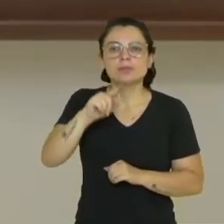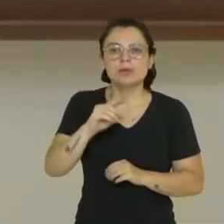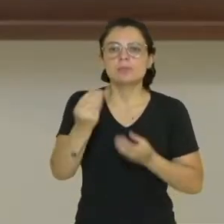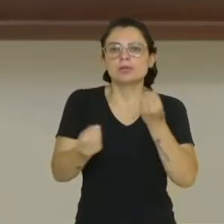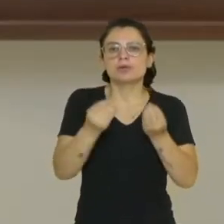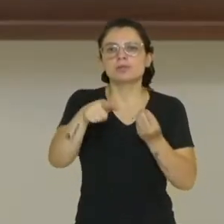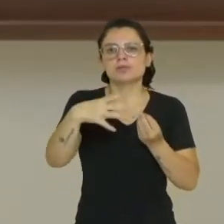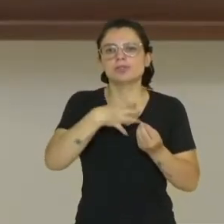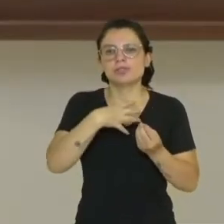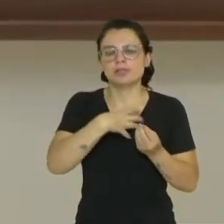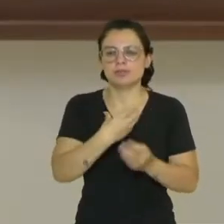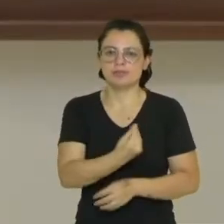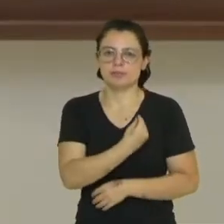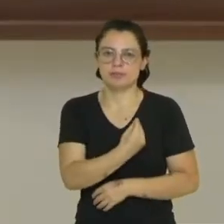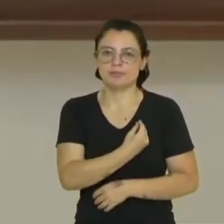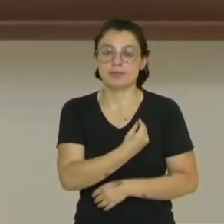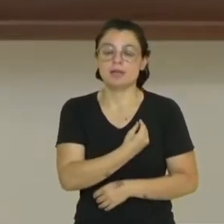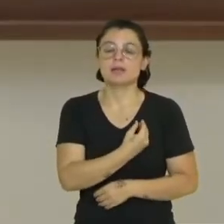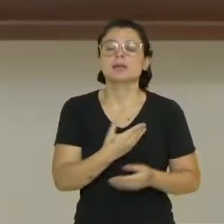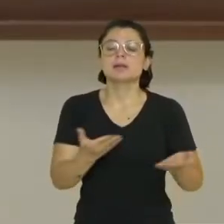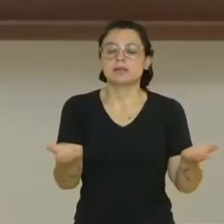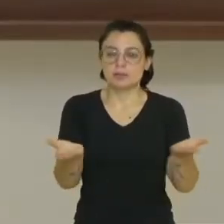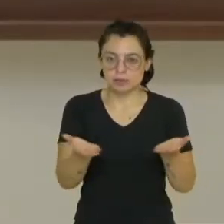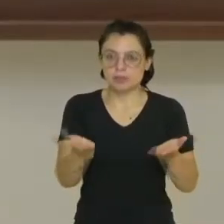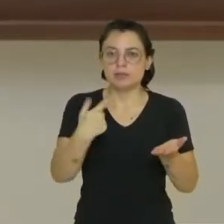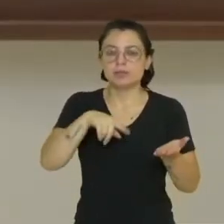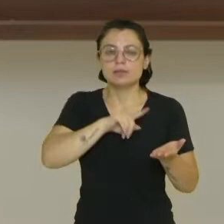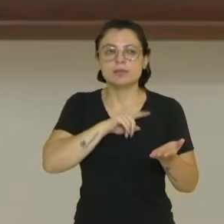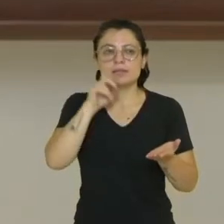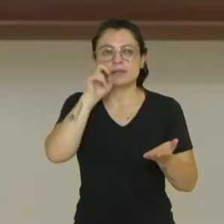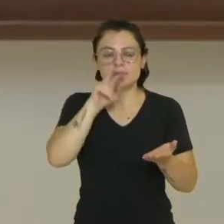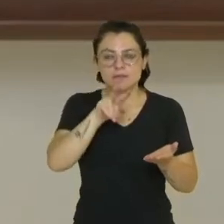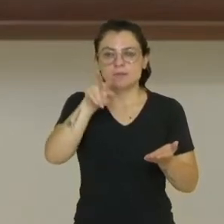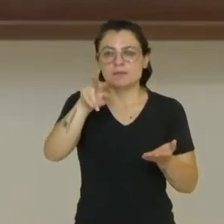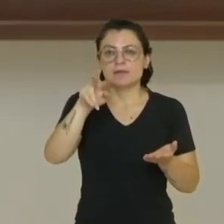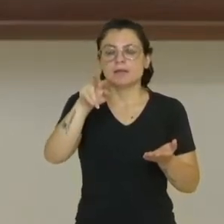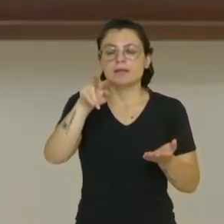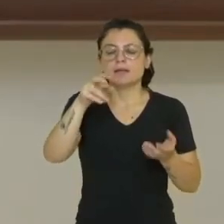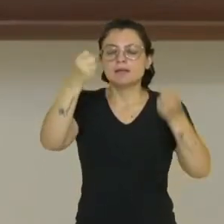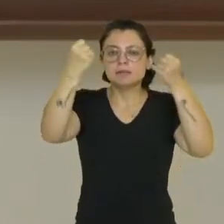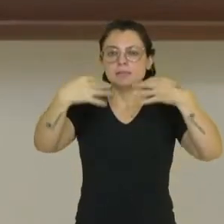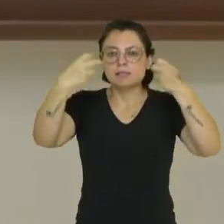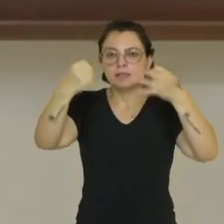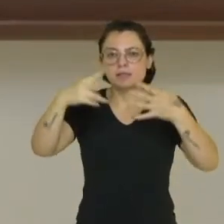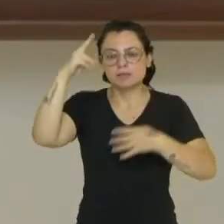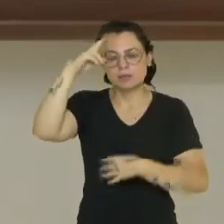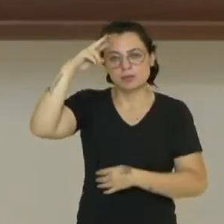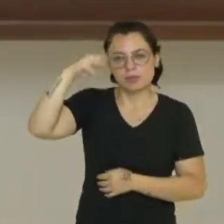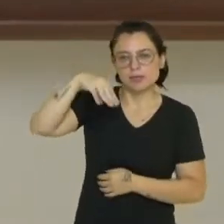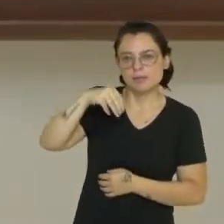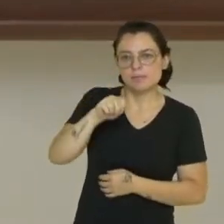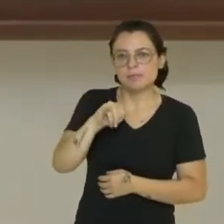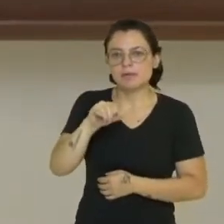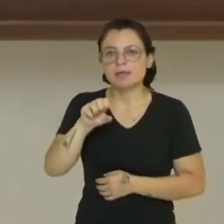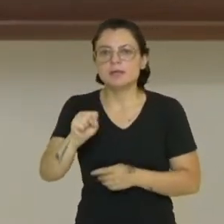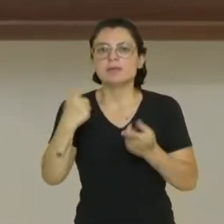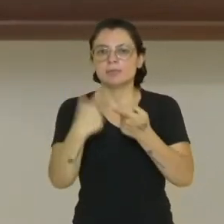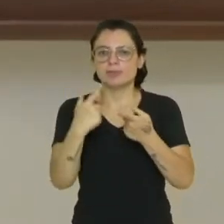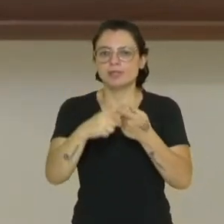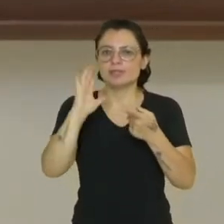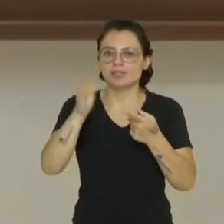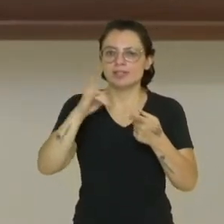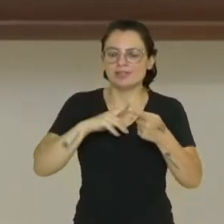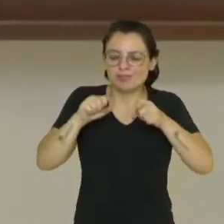forma que é possível, né, recontar a história dos maias, uma vez que eles já estavam espalhados, já tinham